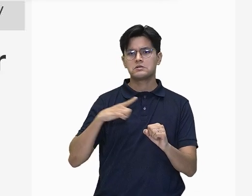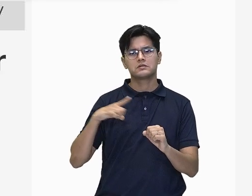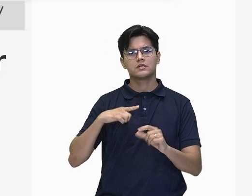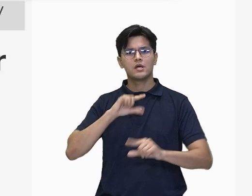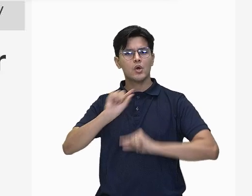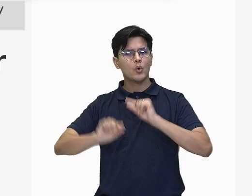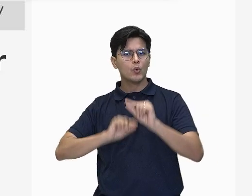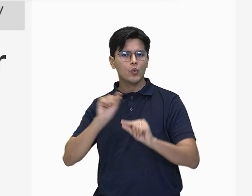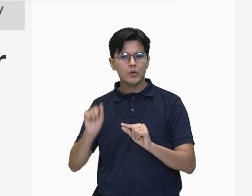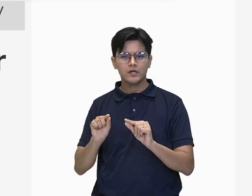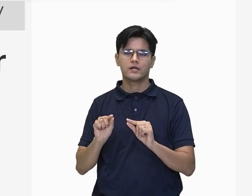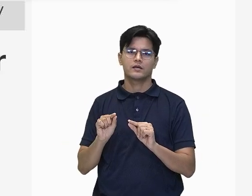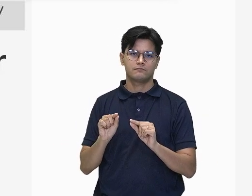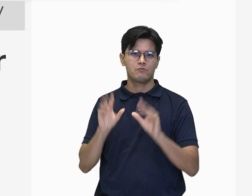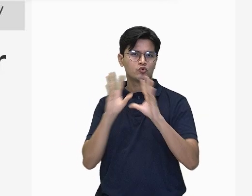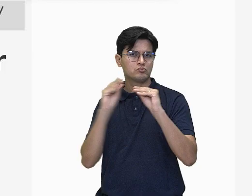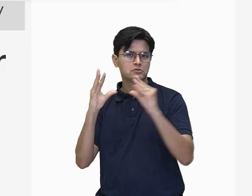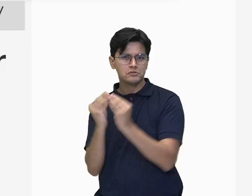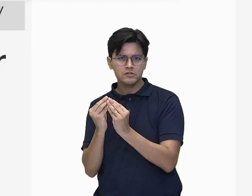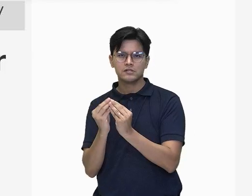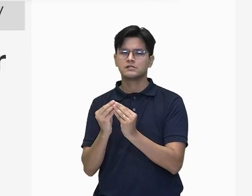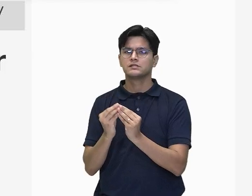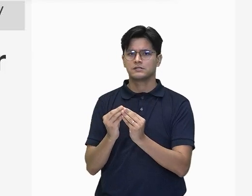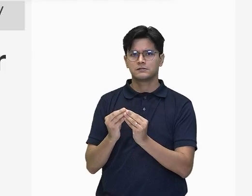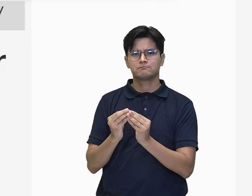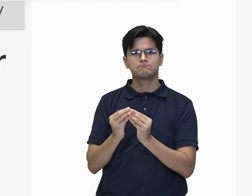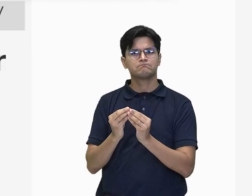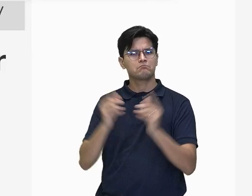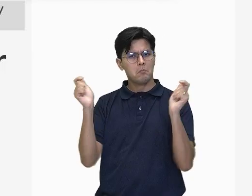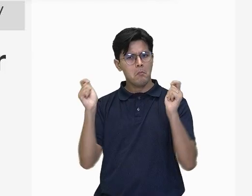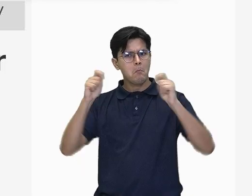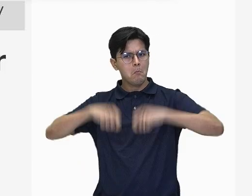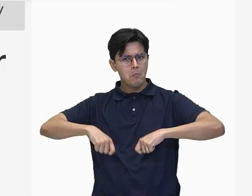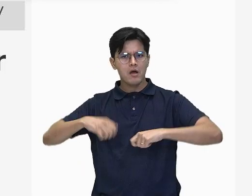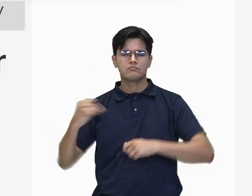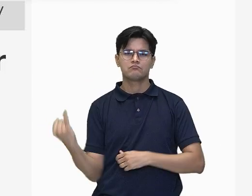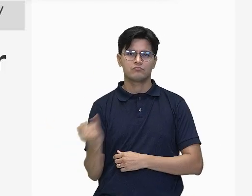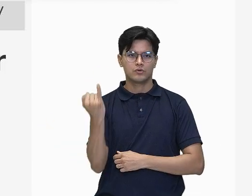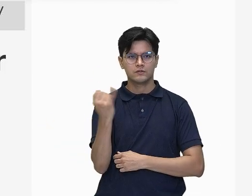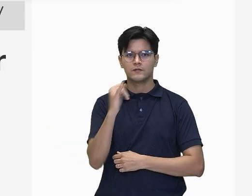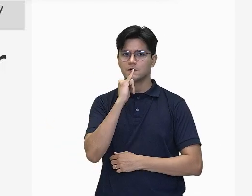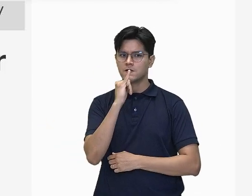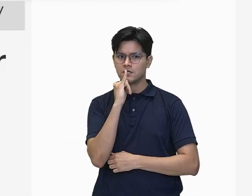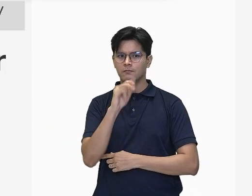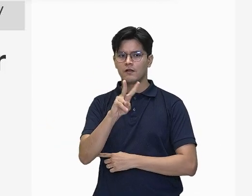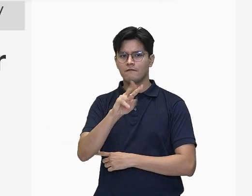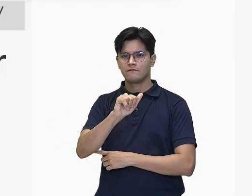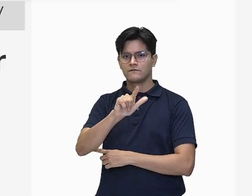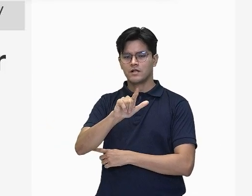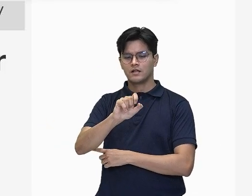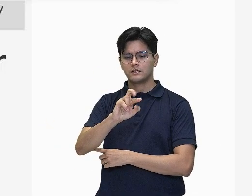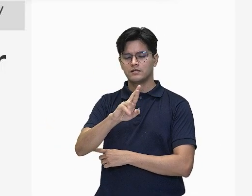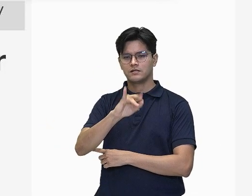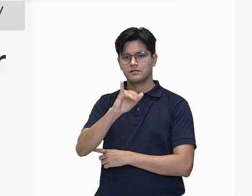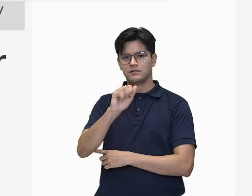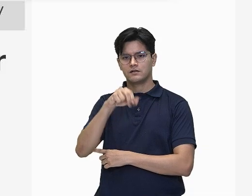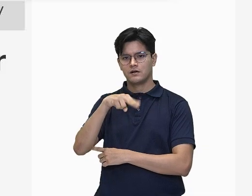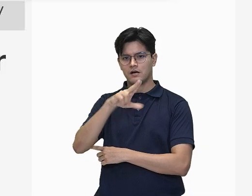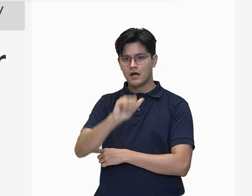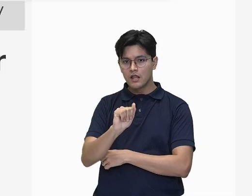muito potentes, tá? Então um exemplo aí é a valeriana, né? E aí nós temos aí o nome científico dela,